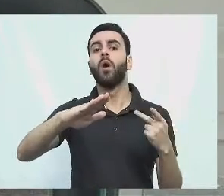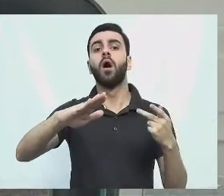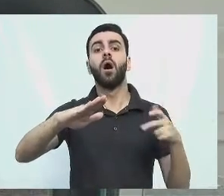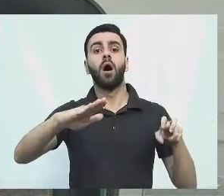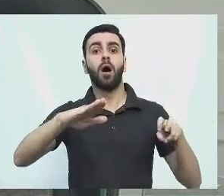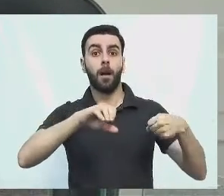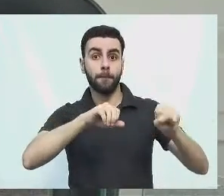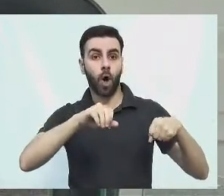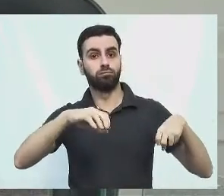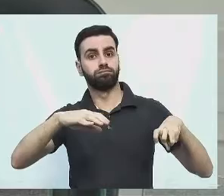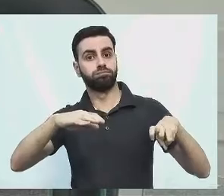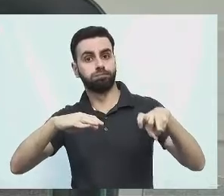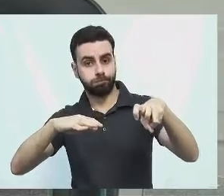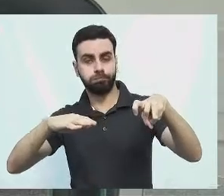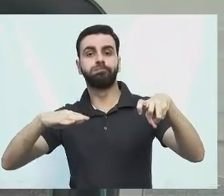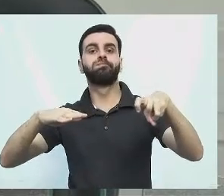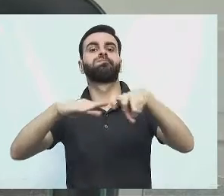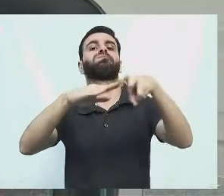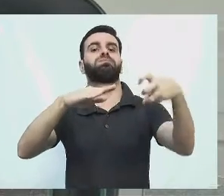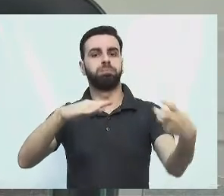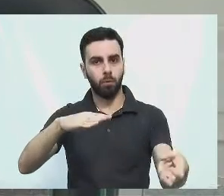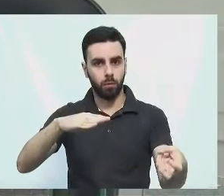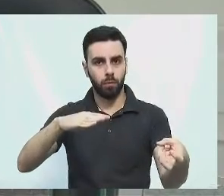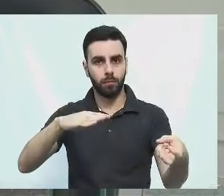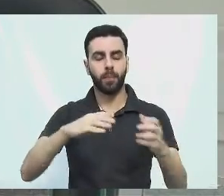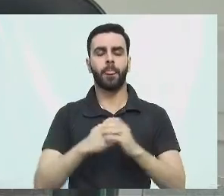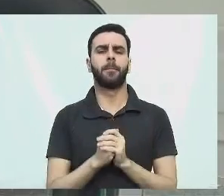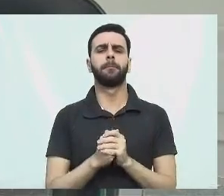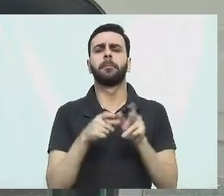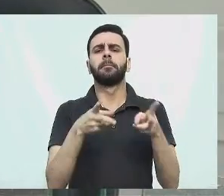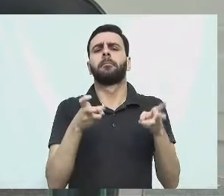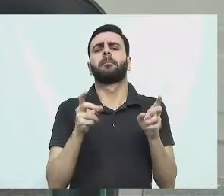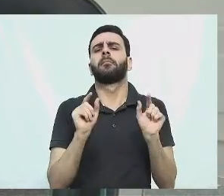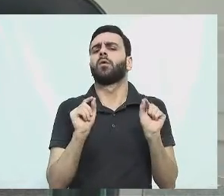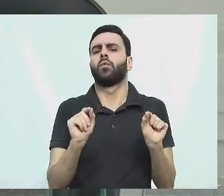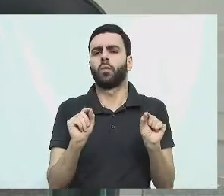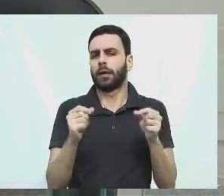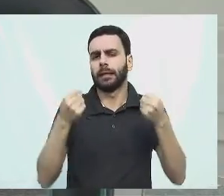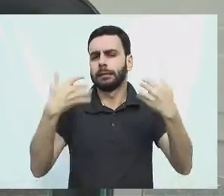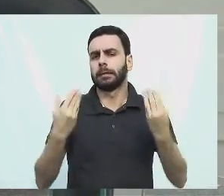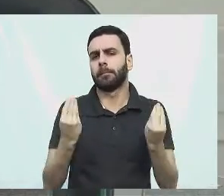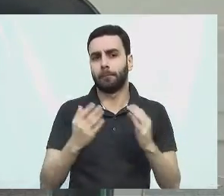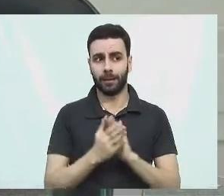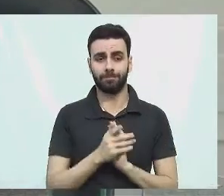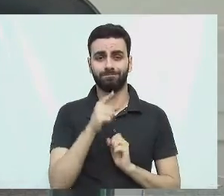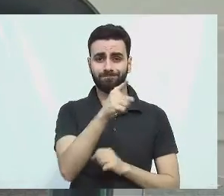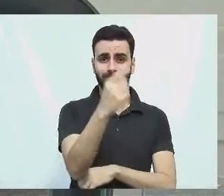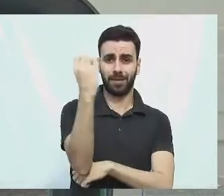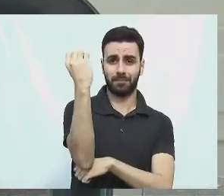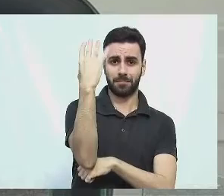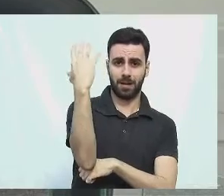passando direto, teve um acidente. Onde que eu quero chegar? O sinal ali,